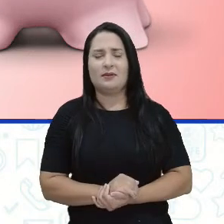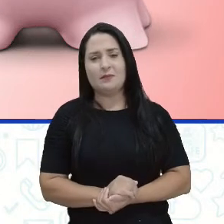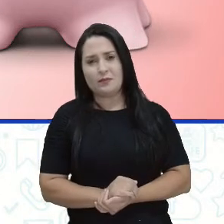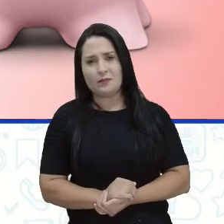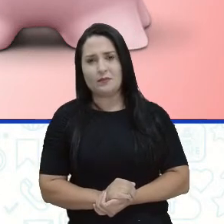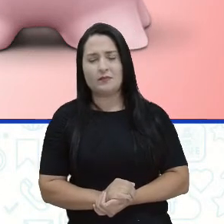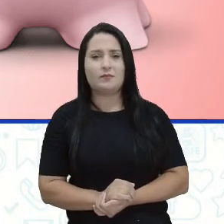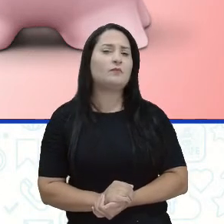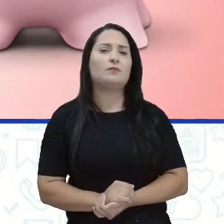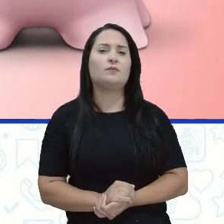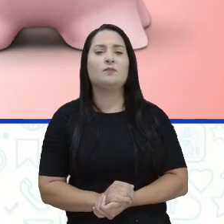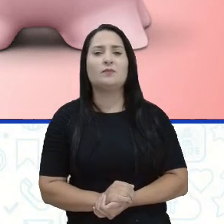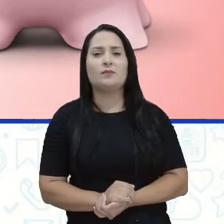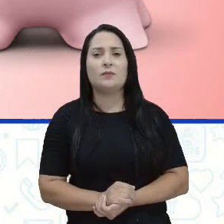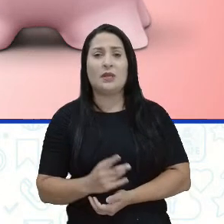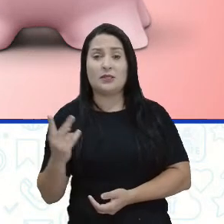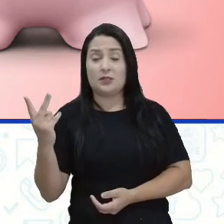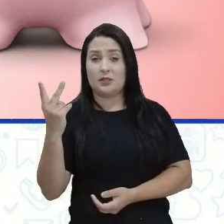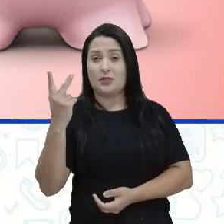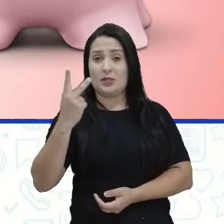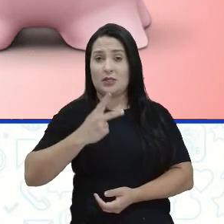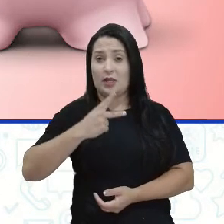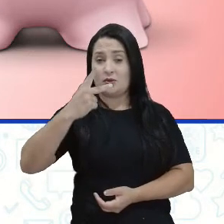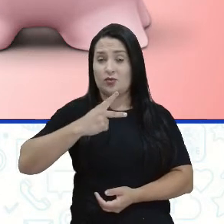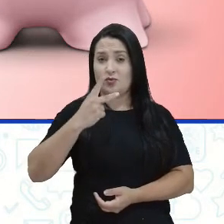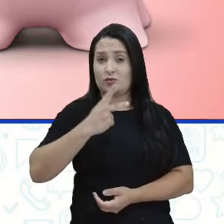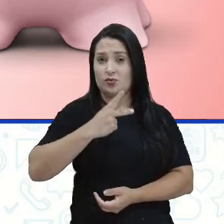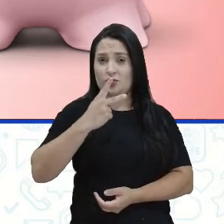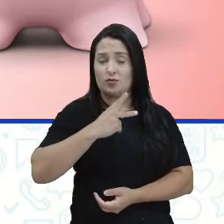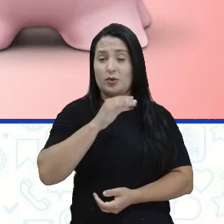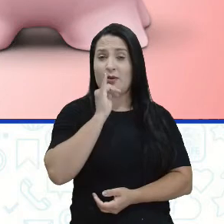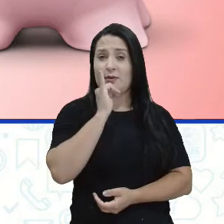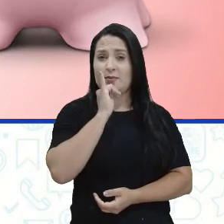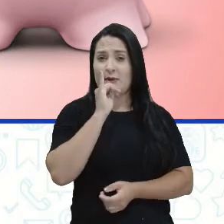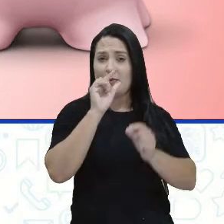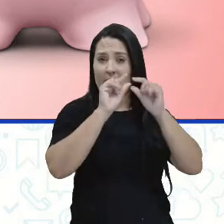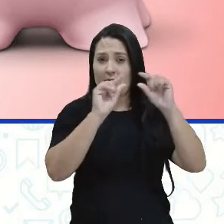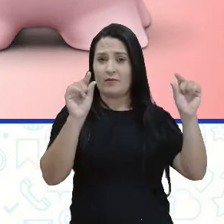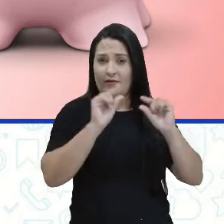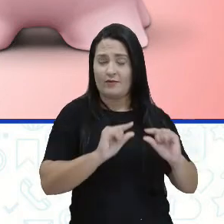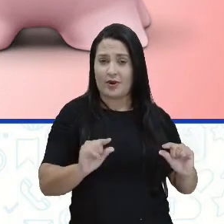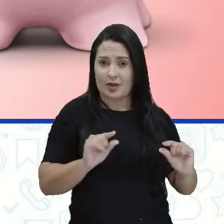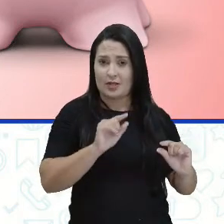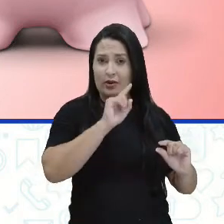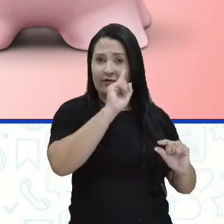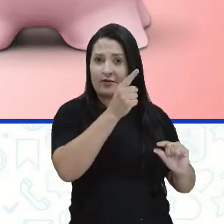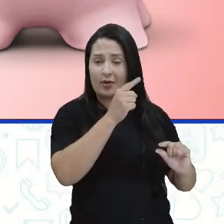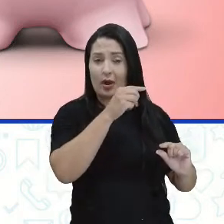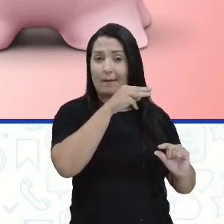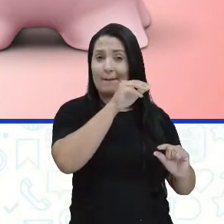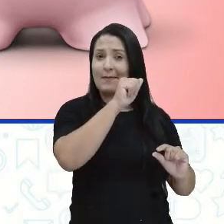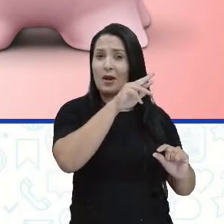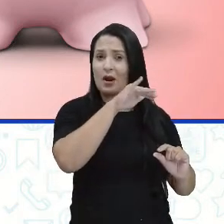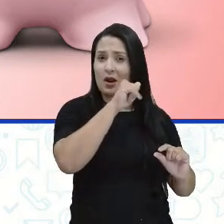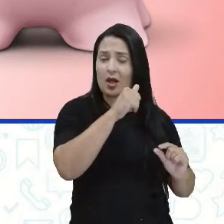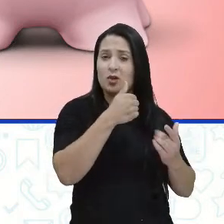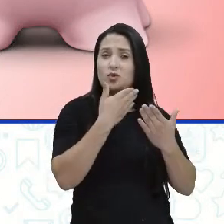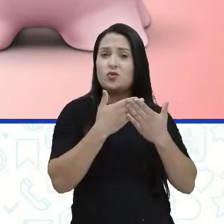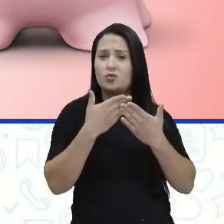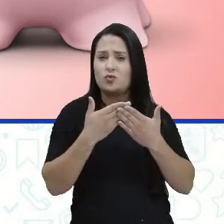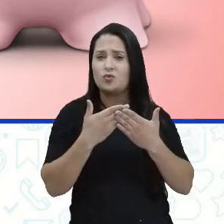Porque, nas duas primeiras orações, dois exemplos, que eram as orações com a vírgula, que é Maria